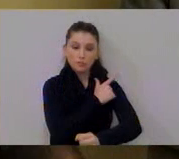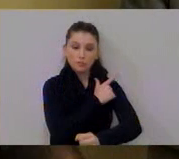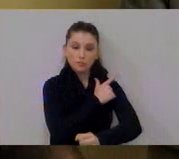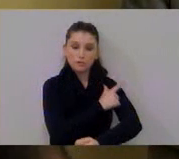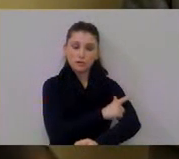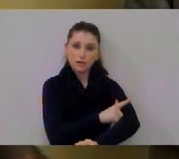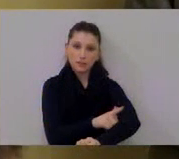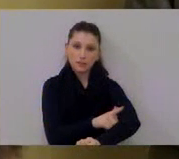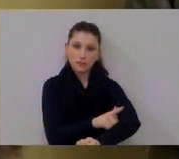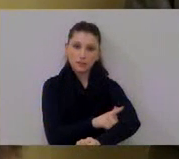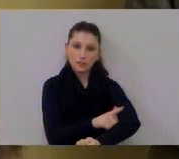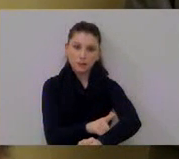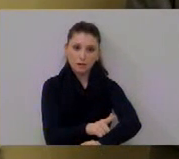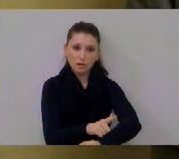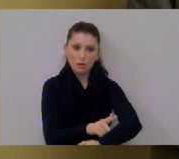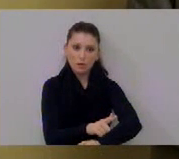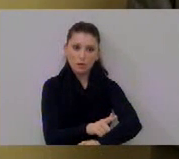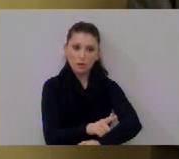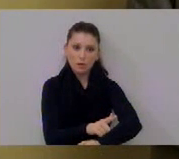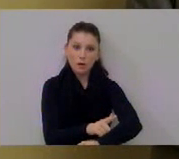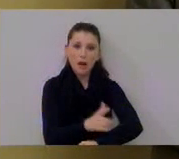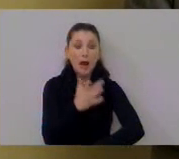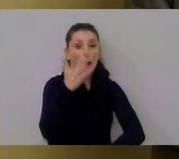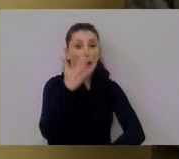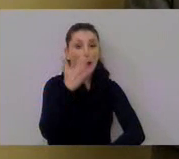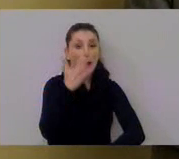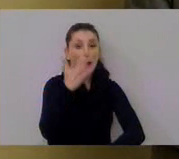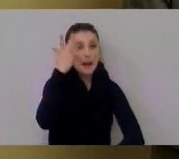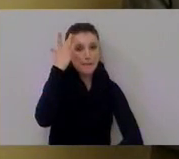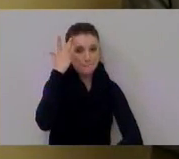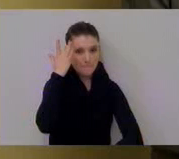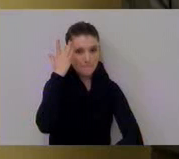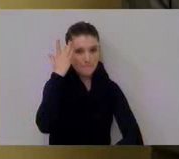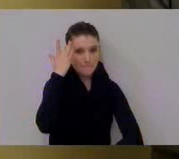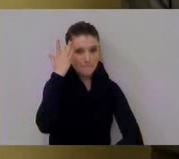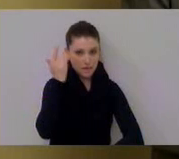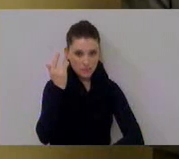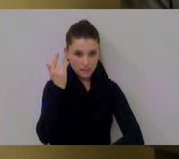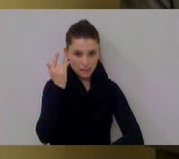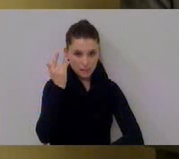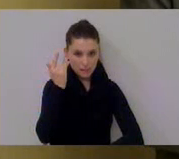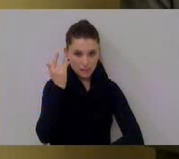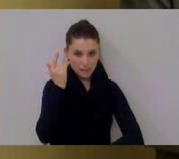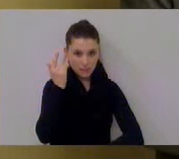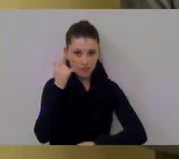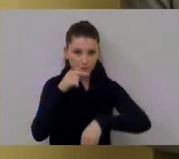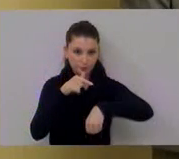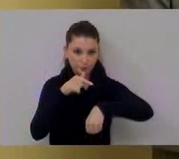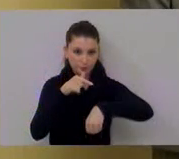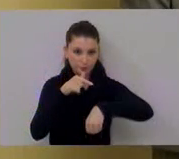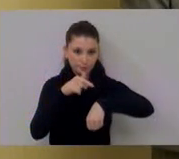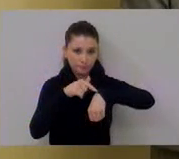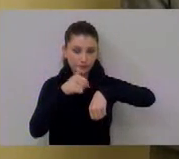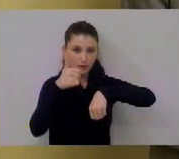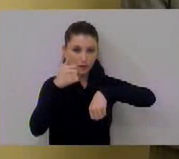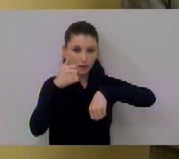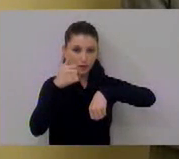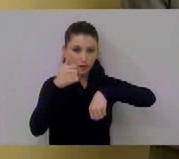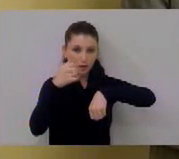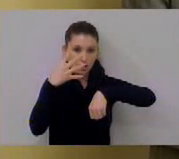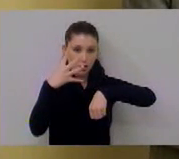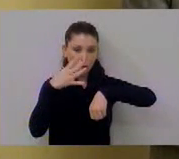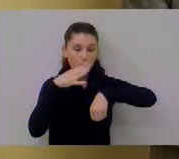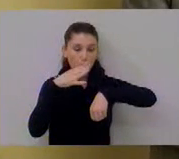no plenarinho, às 14 horas, nós darmos, então,